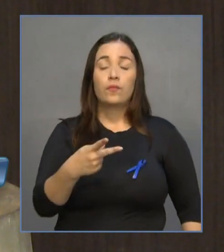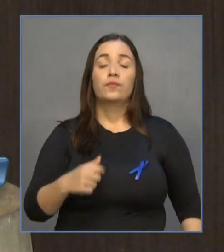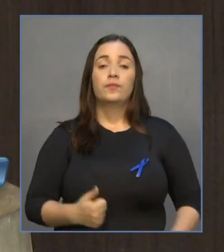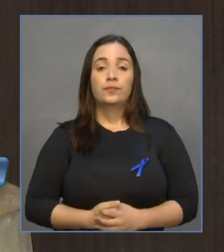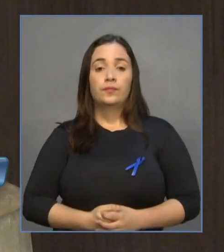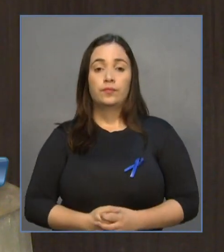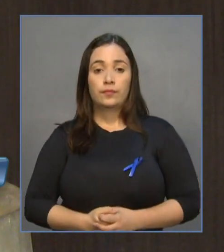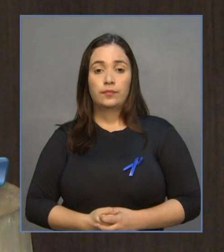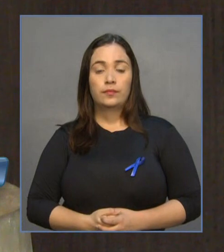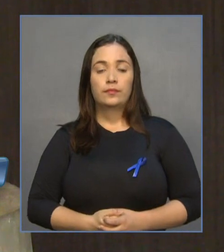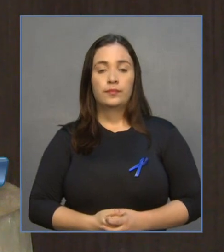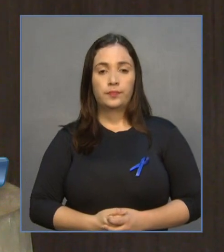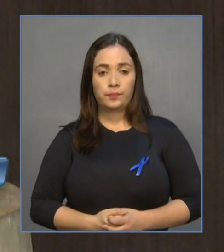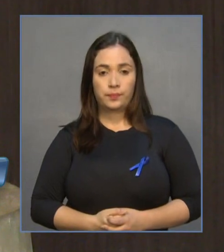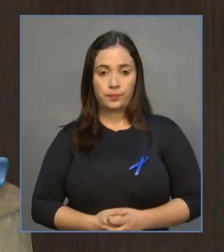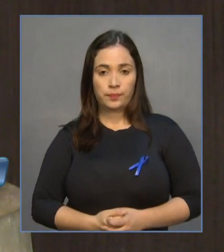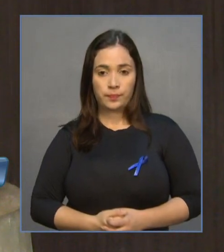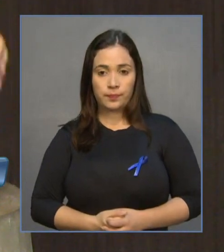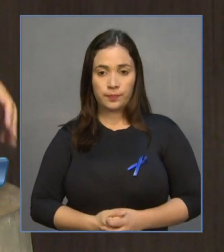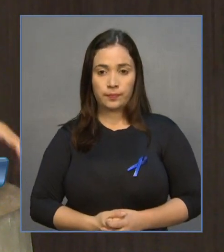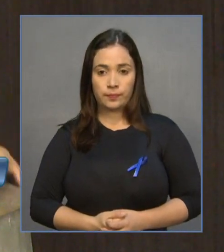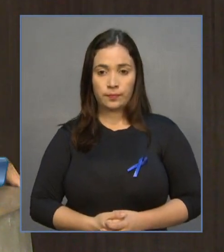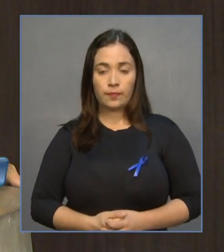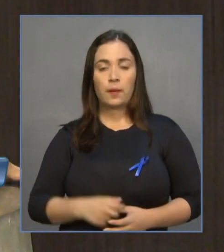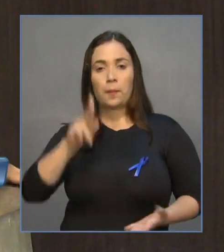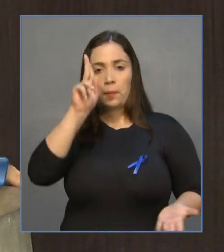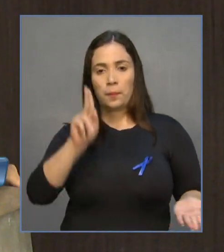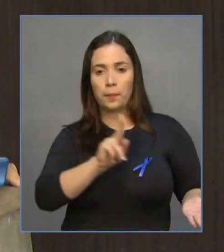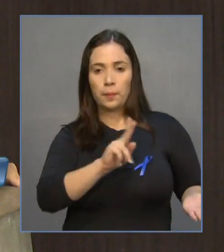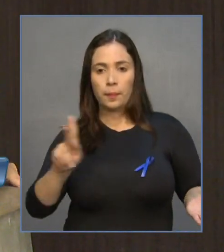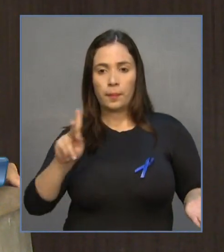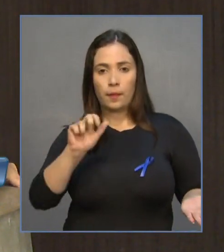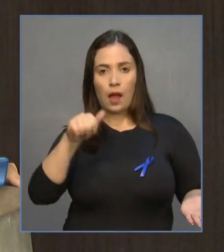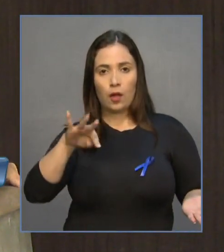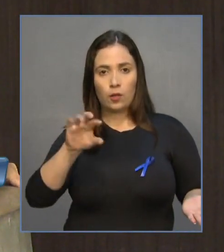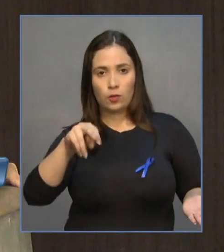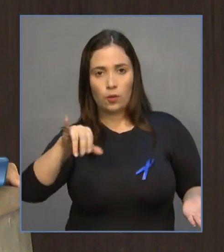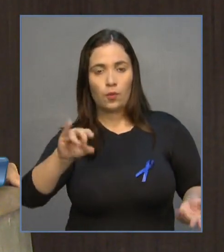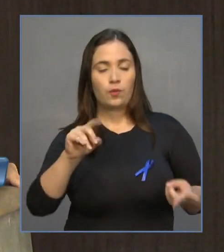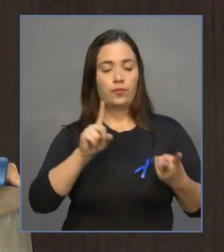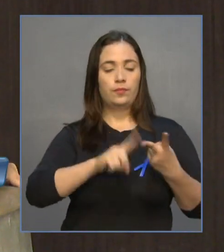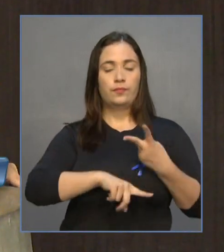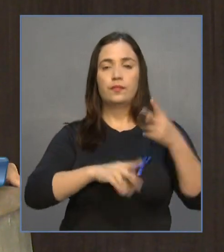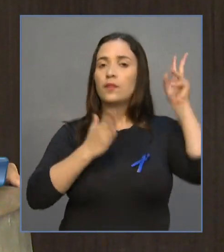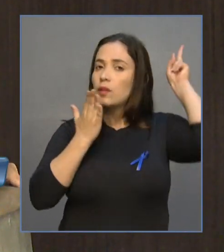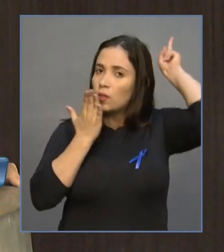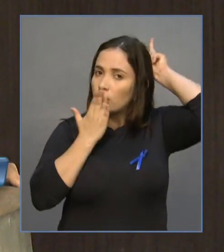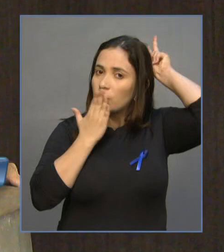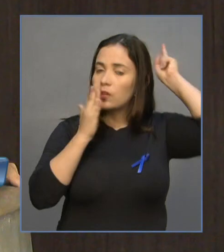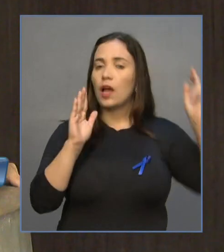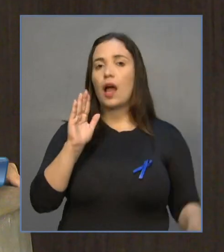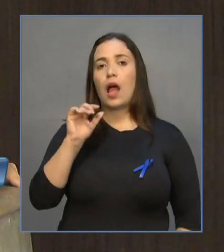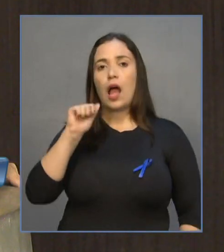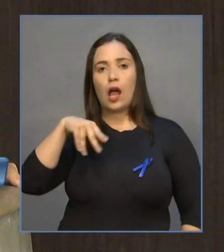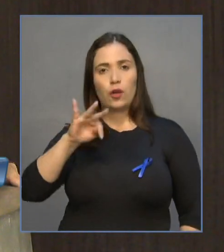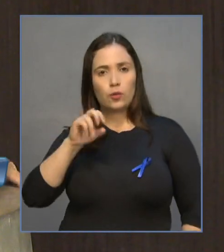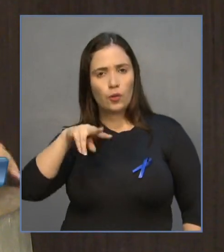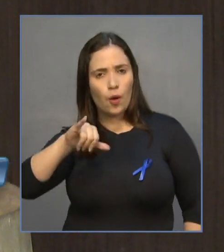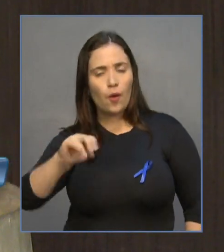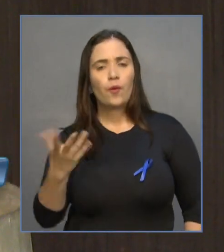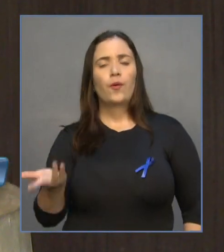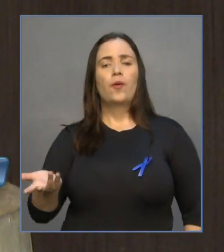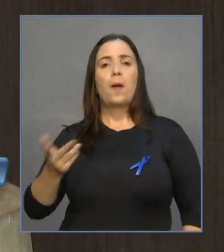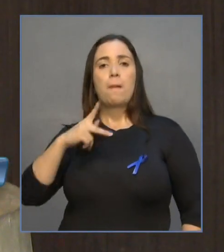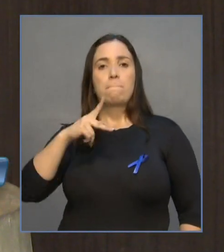lá com o Padre Antônio, o cacique Antônio Anassé, o